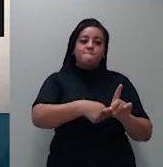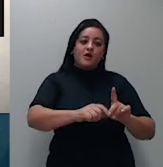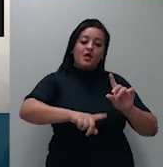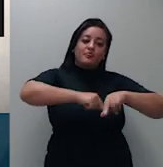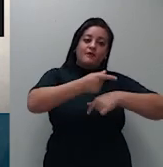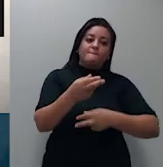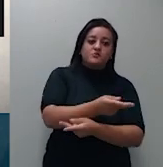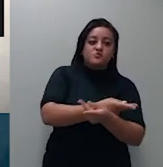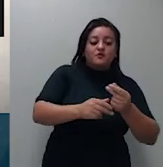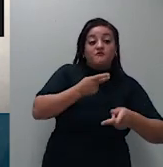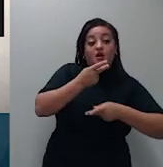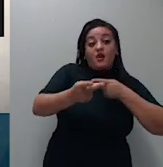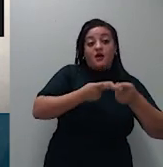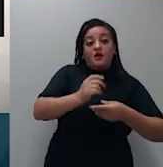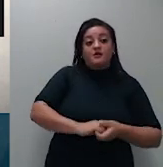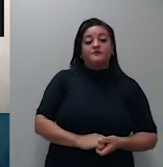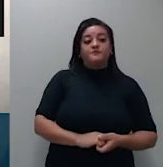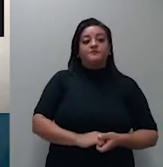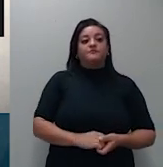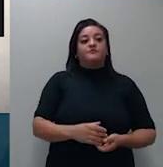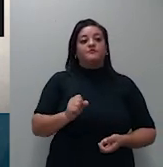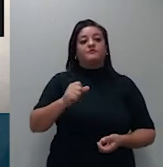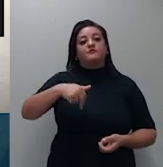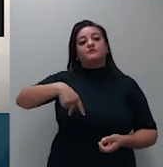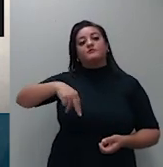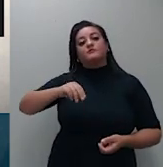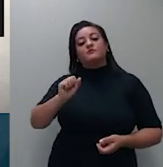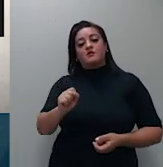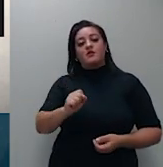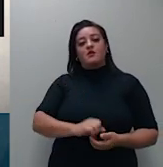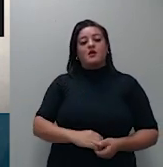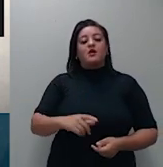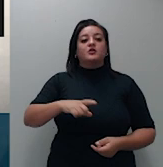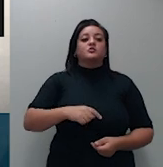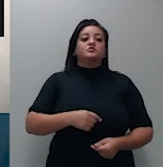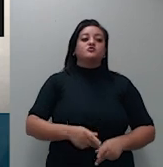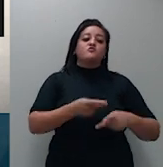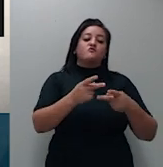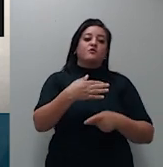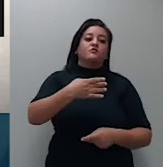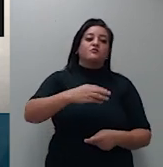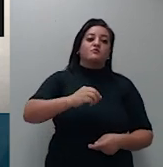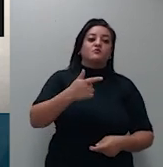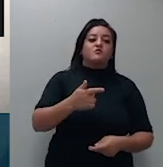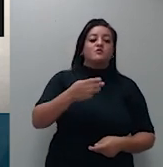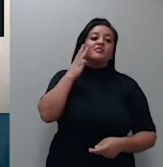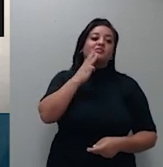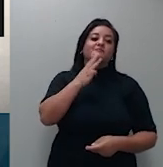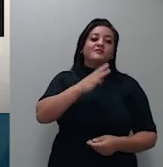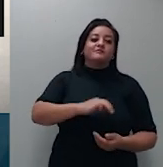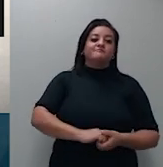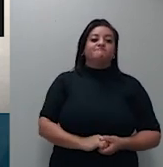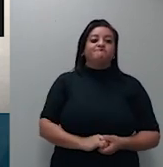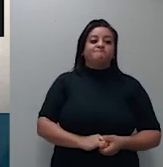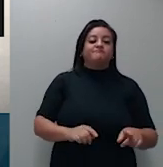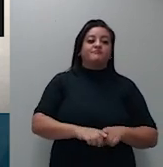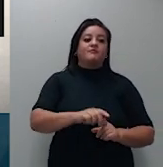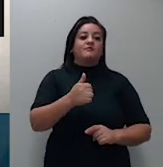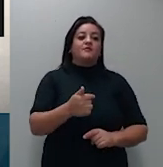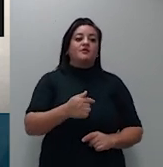o senhor possuía o valor de 42001110